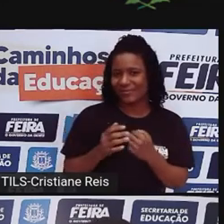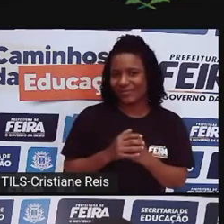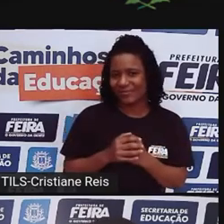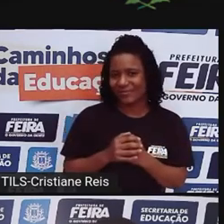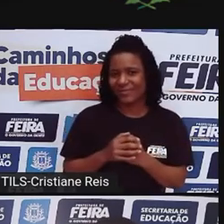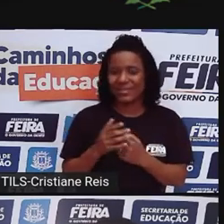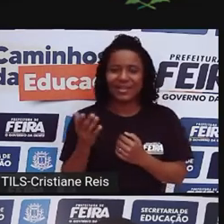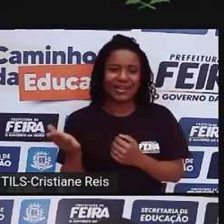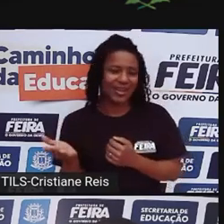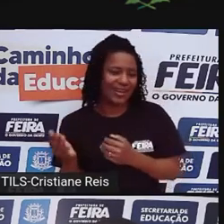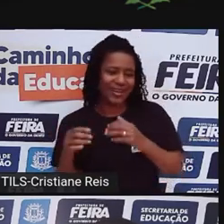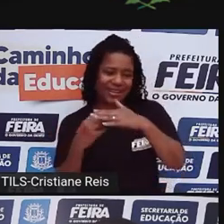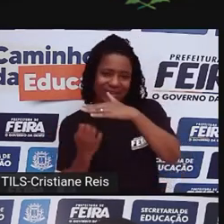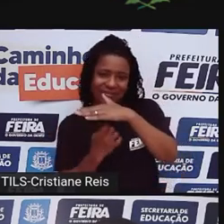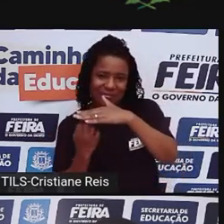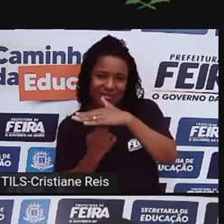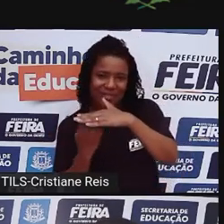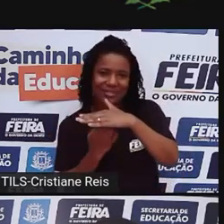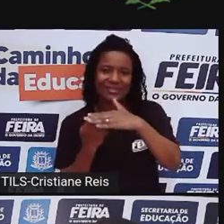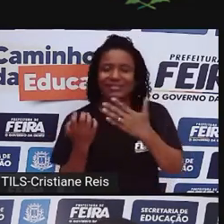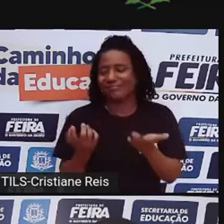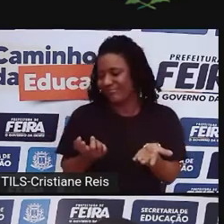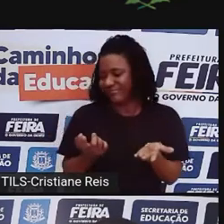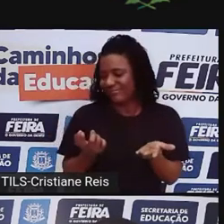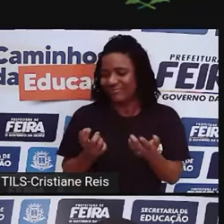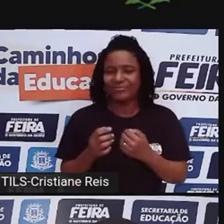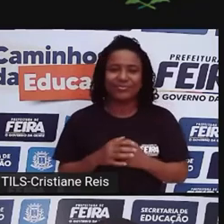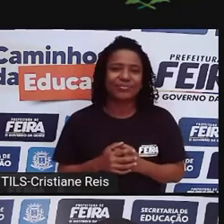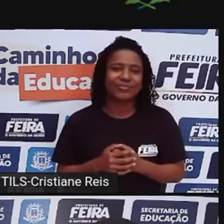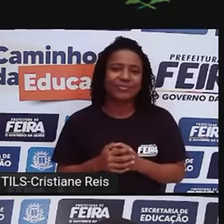da empresa ou que